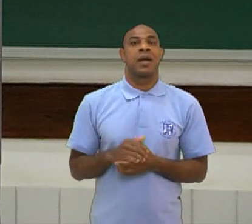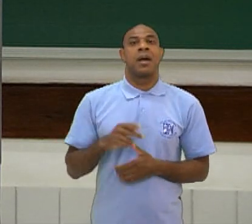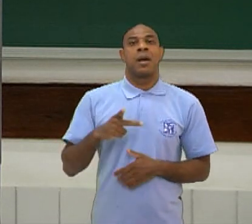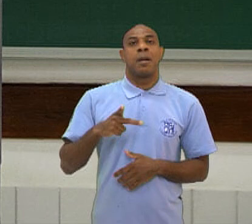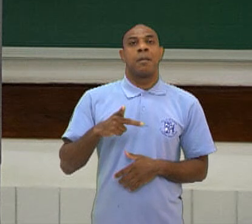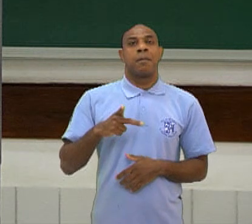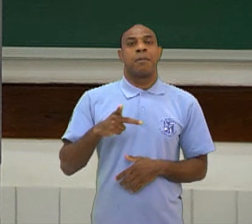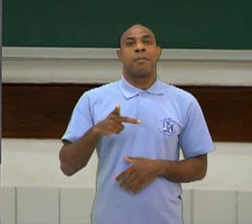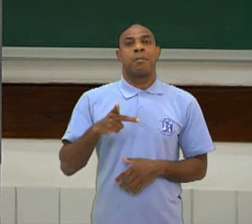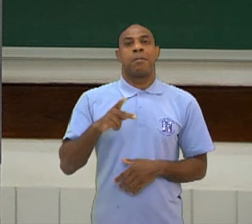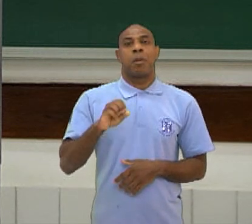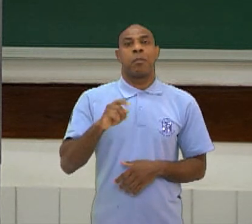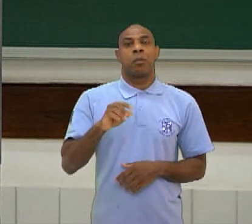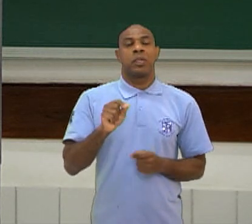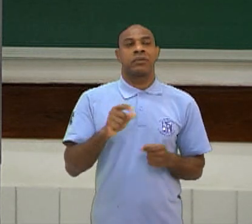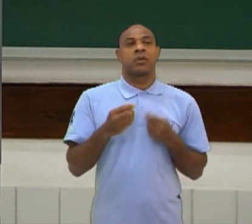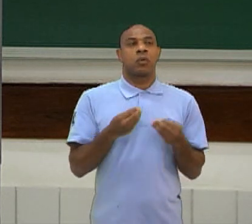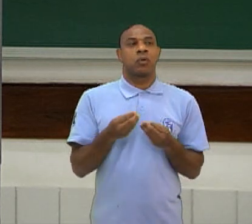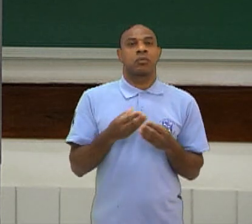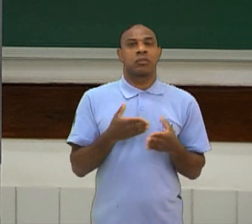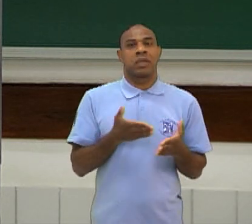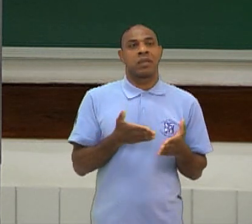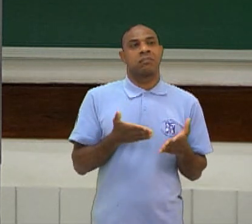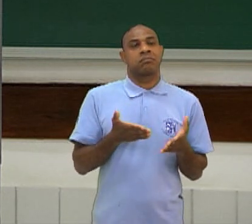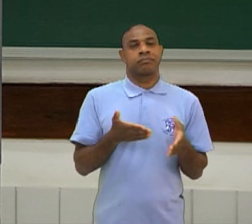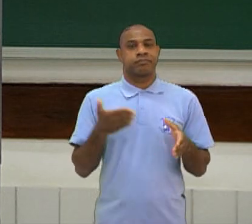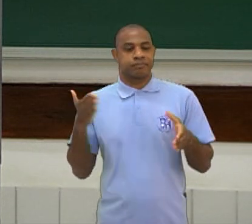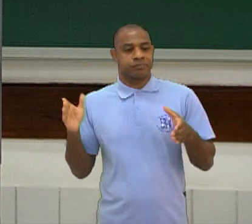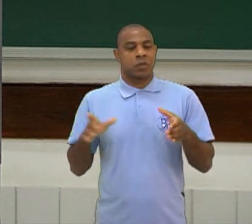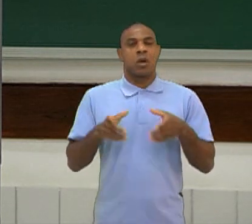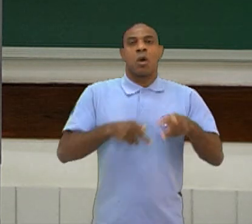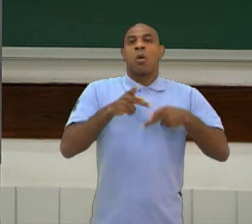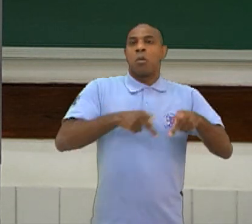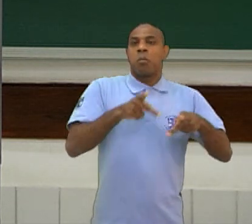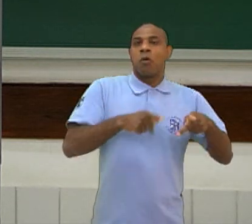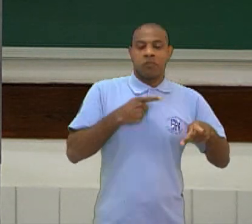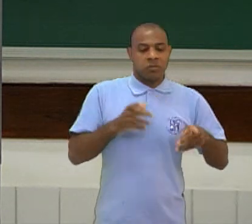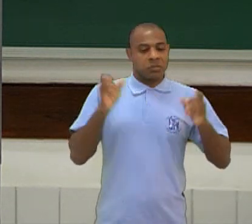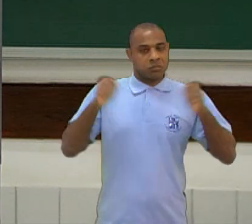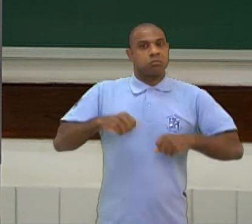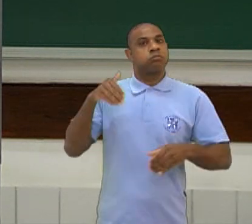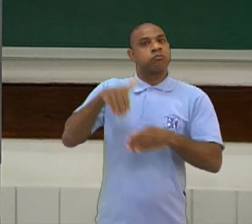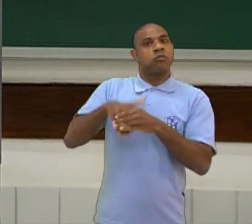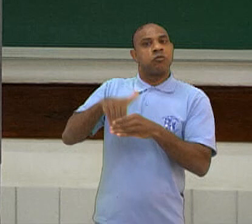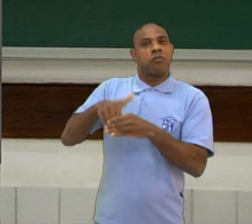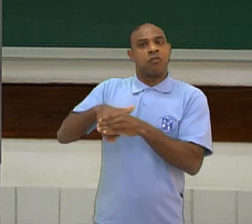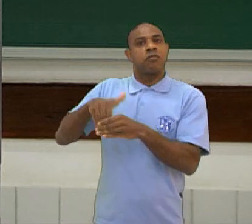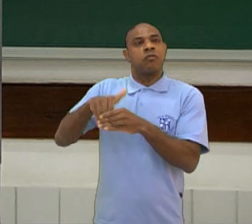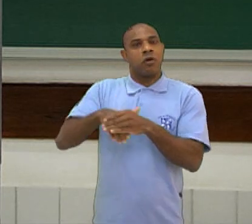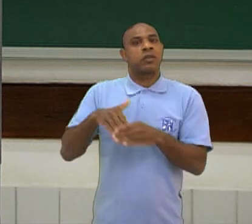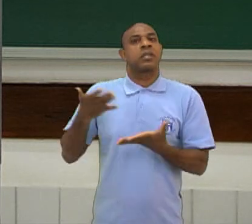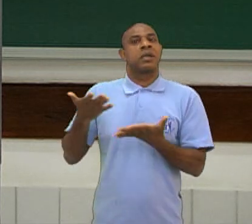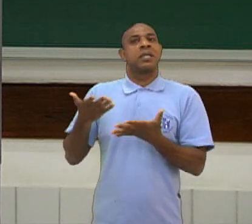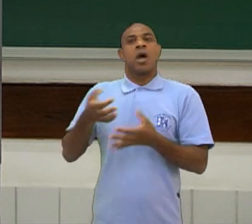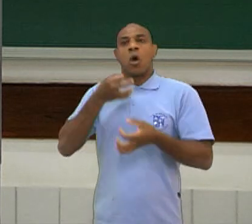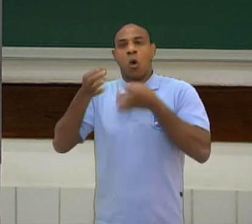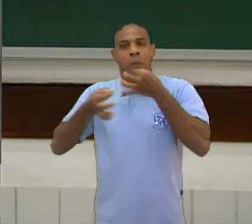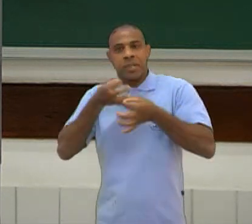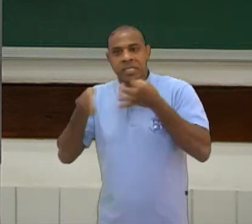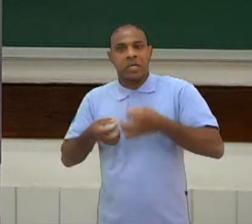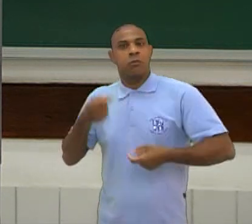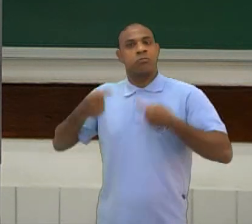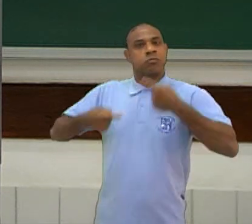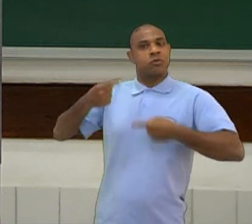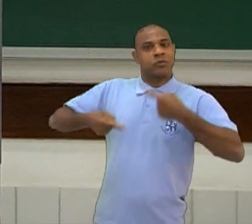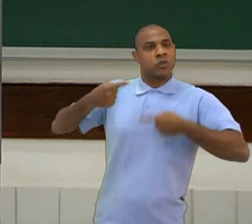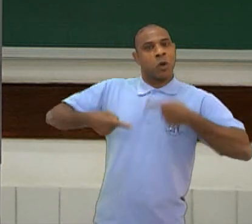o povo participa e o povo tem interferência direta nas decisões políticas. O populismo é quando as decisões dependem de um